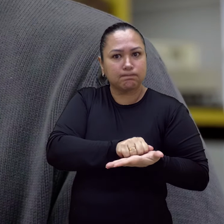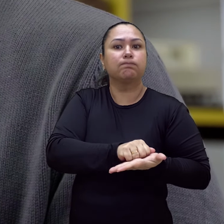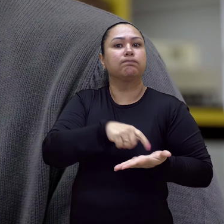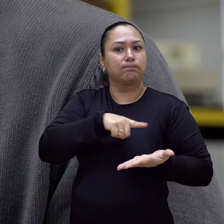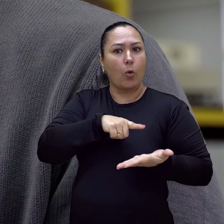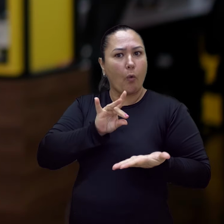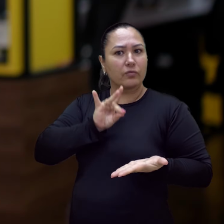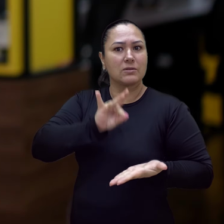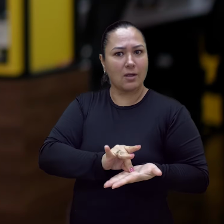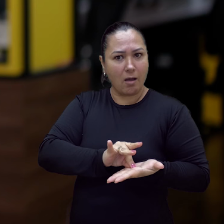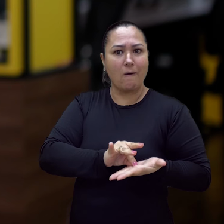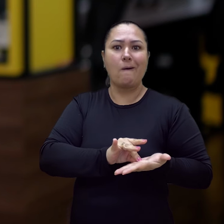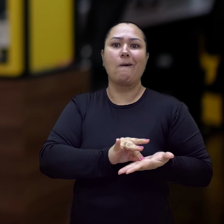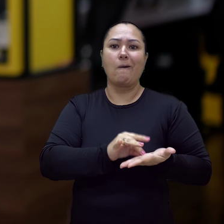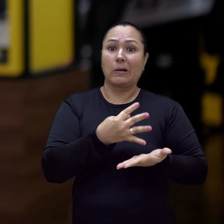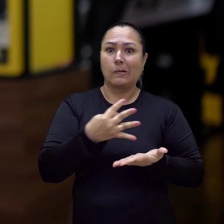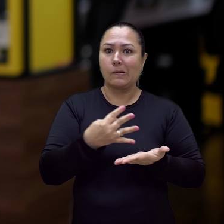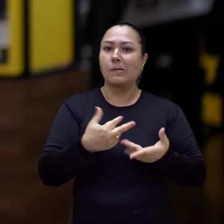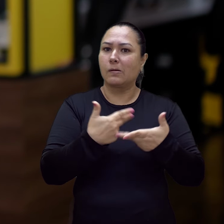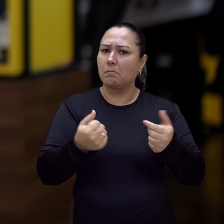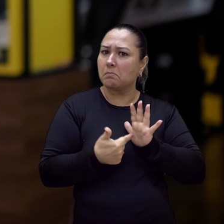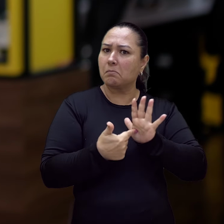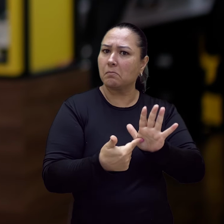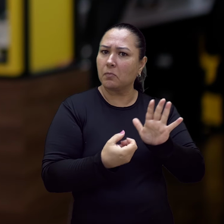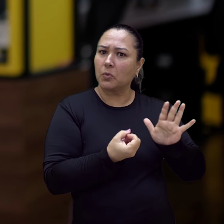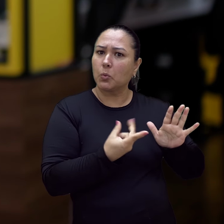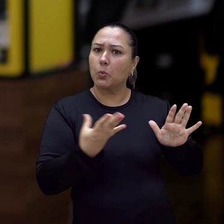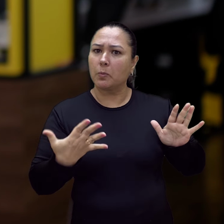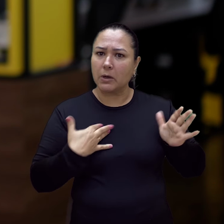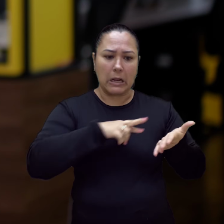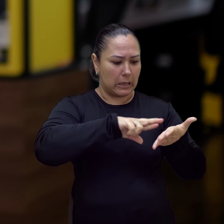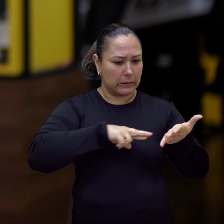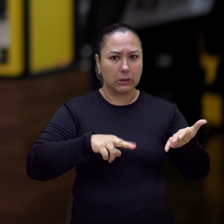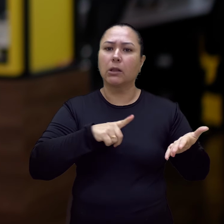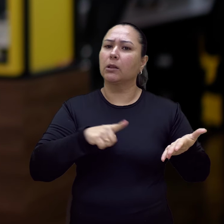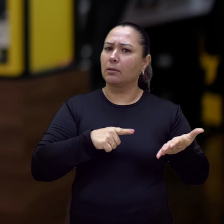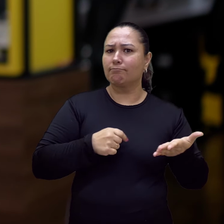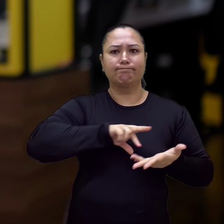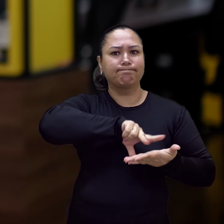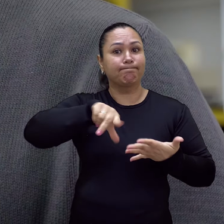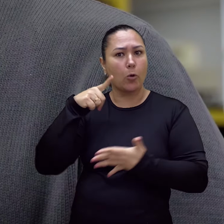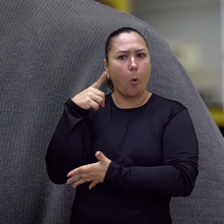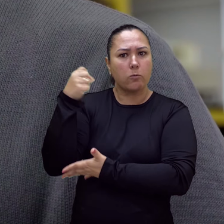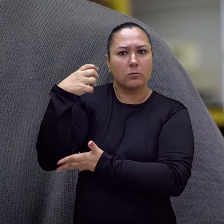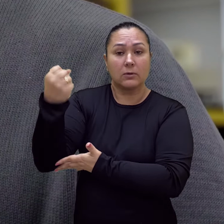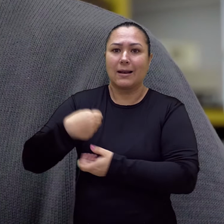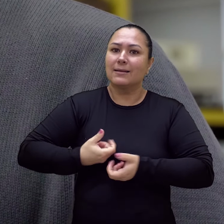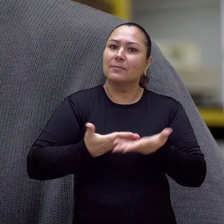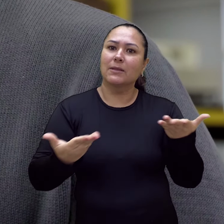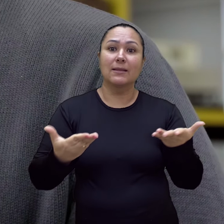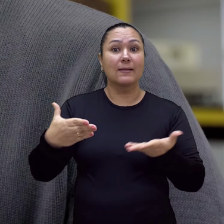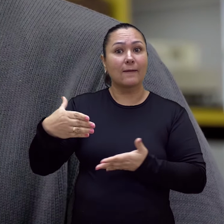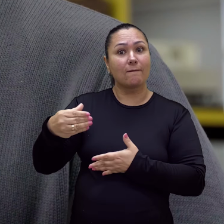47 patentes. Esses números mostrados no nosso relatório são materializados em diversas conquistas. O lançamento